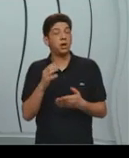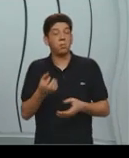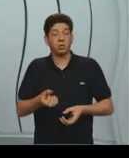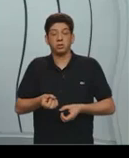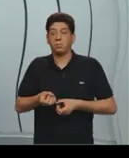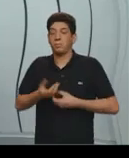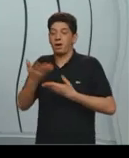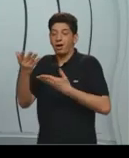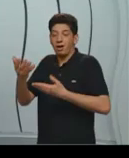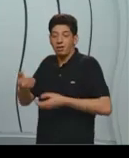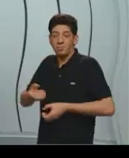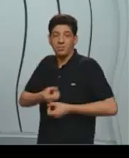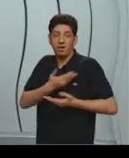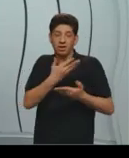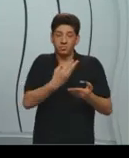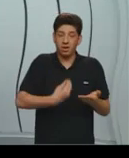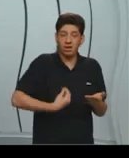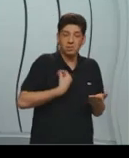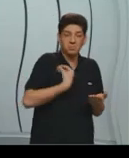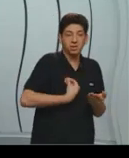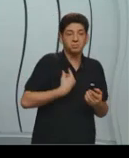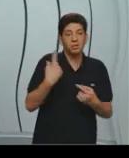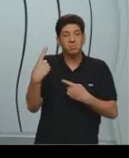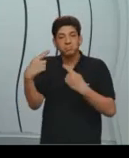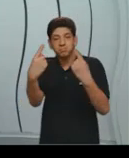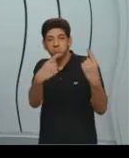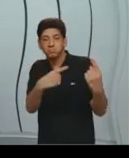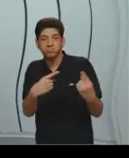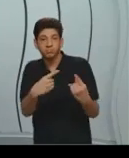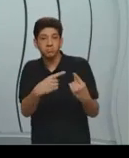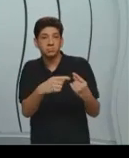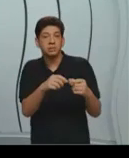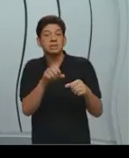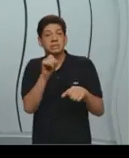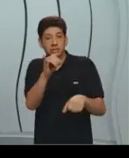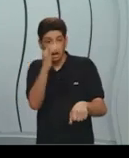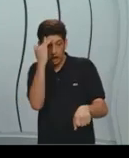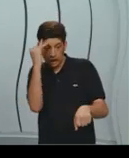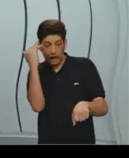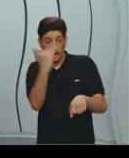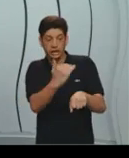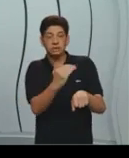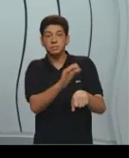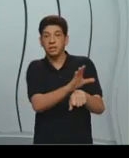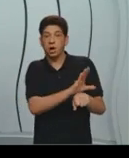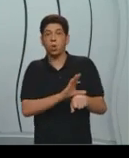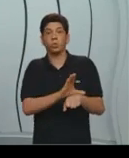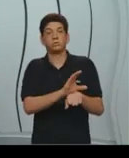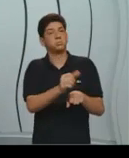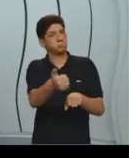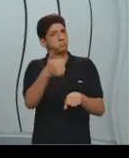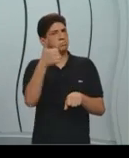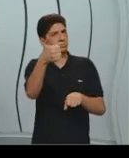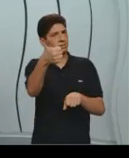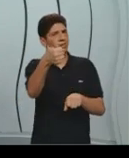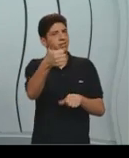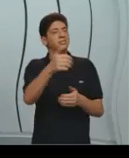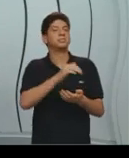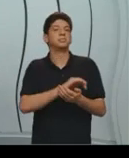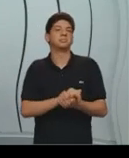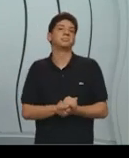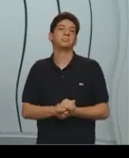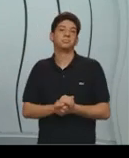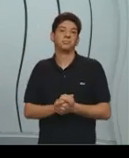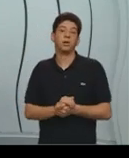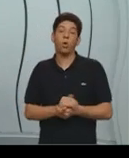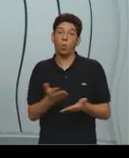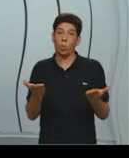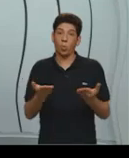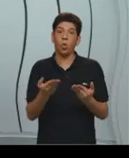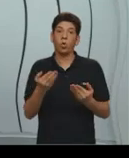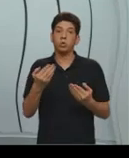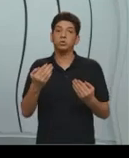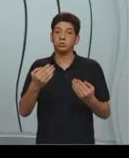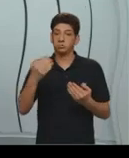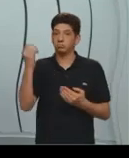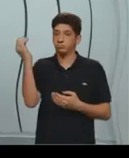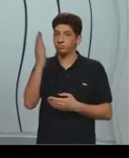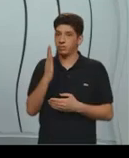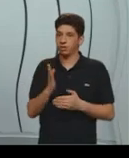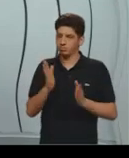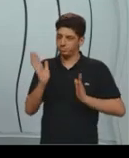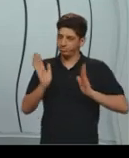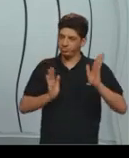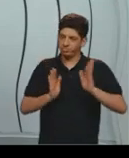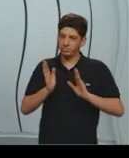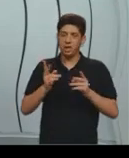posso participar, desde que eu não vou ferir a lei. Então, isso é importante, inclusive, para explicar isso no atual momento do Brasil, que a gente